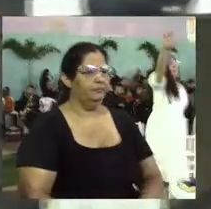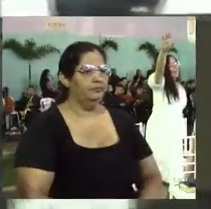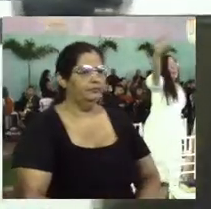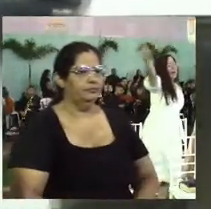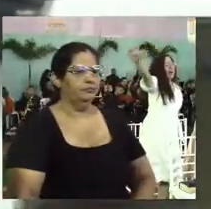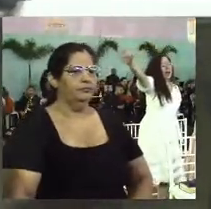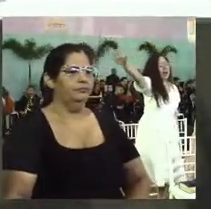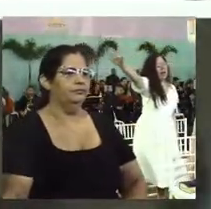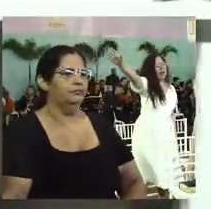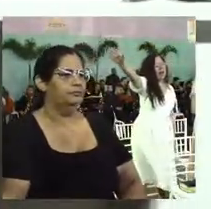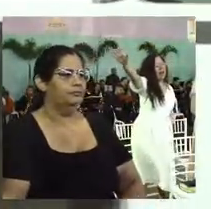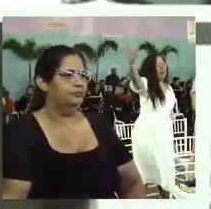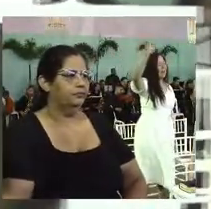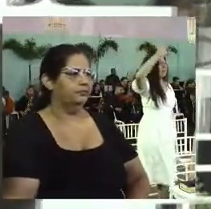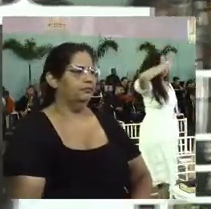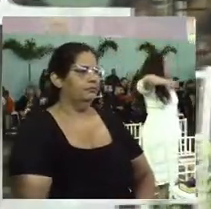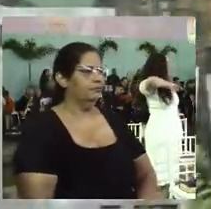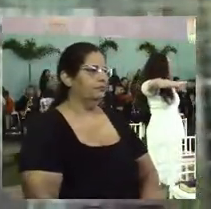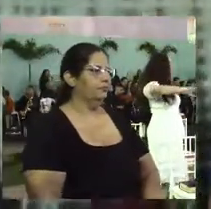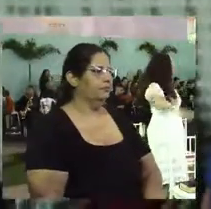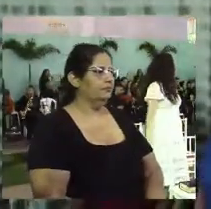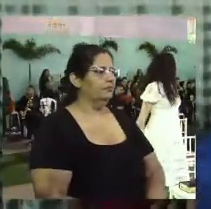todo mundo